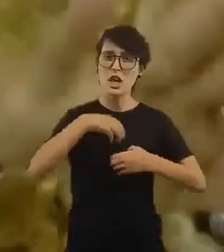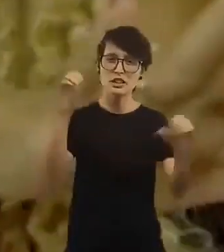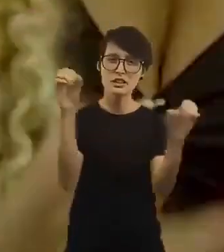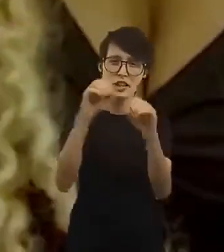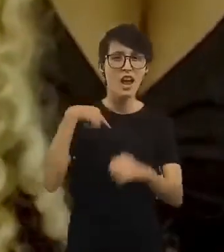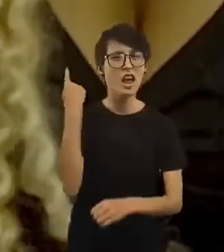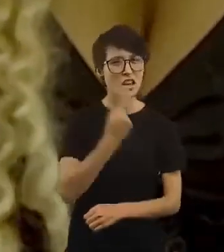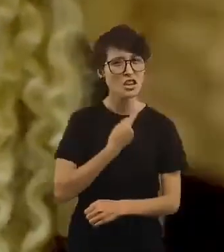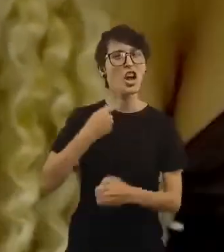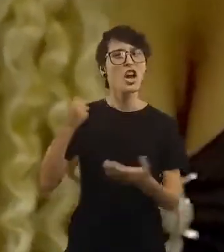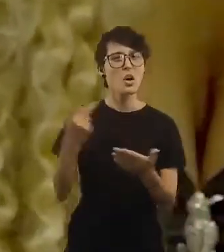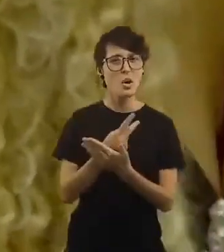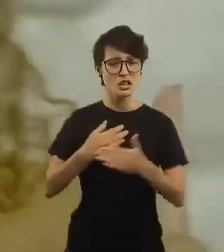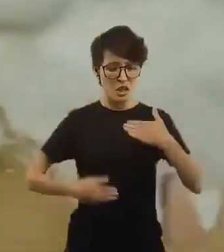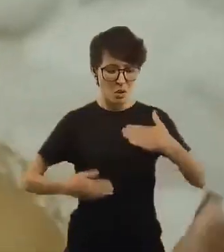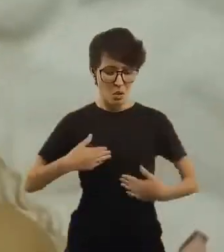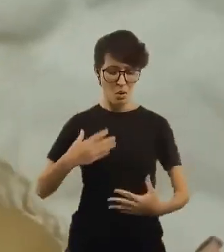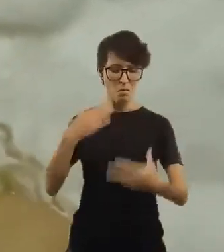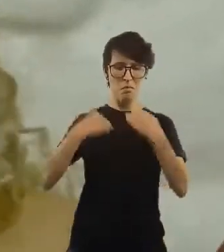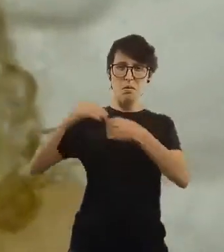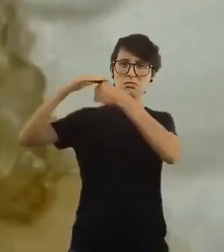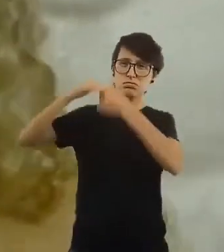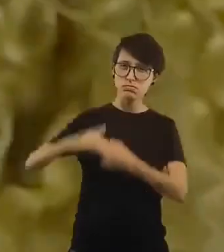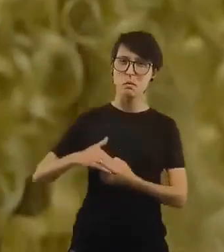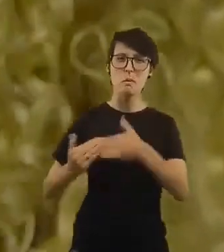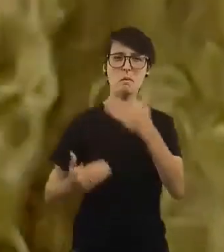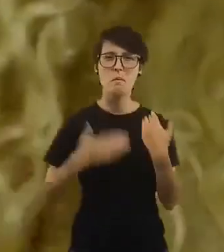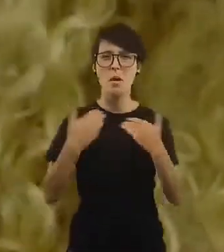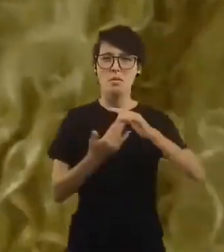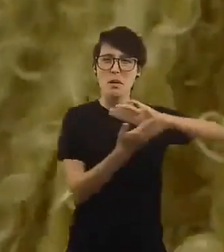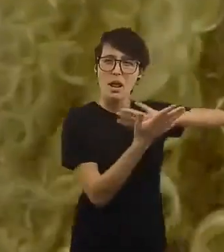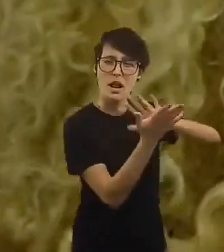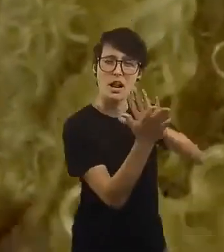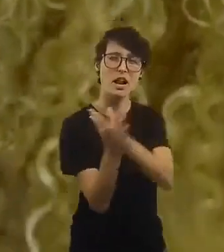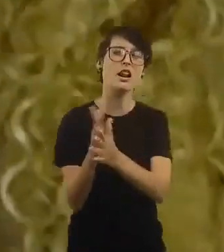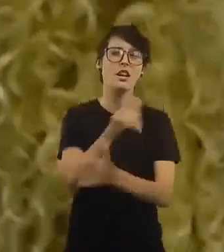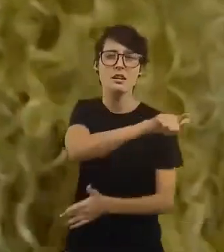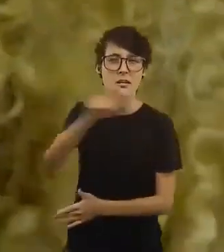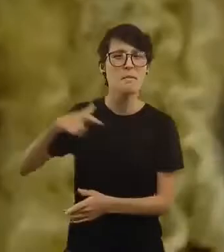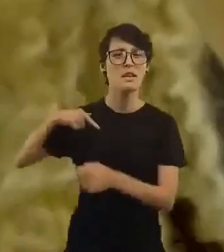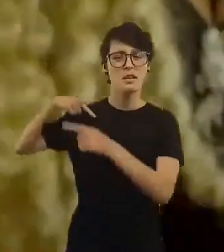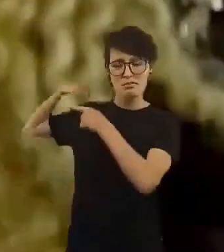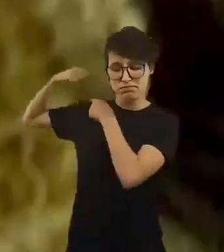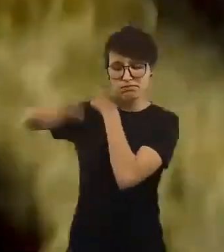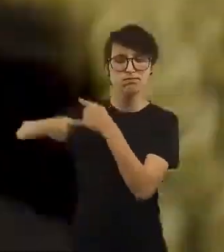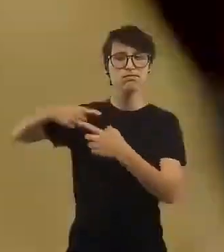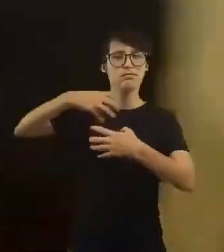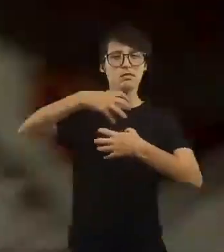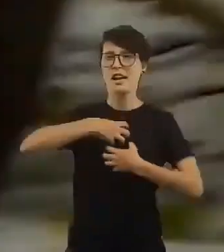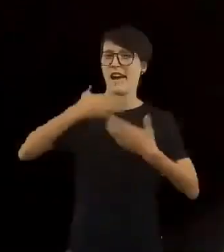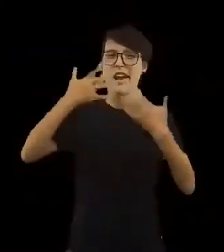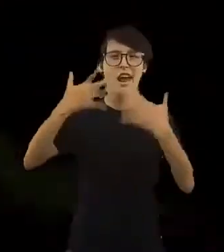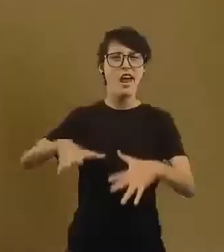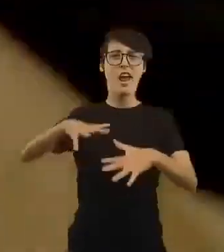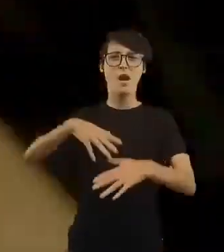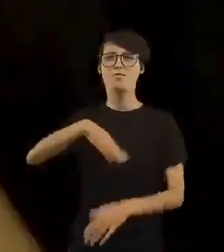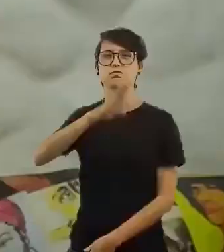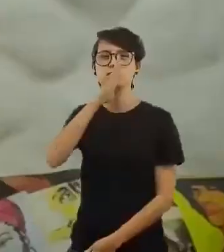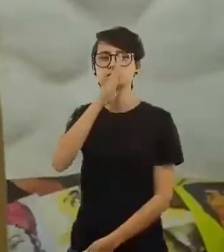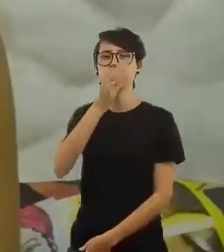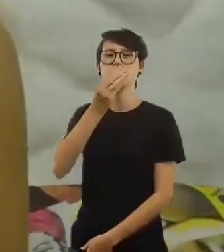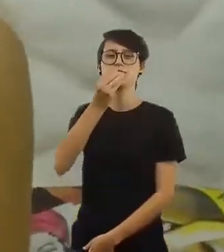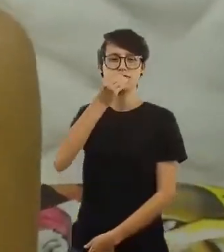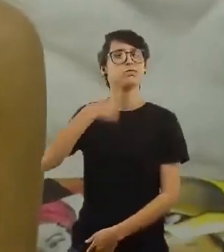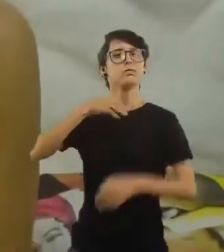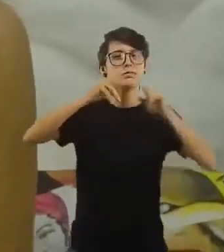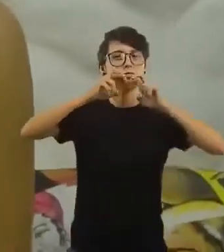e corpos invadidos, mortos e destruídos. E por todos que se fazem ancestralidade, eu não vou me calar diante da realidade.